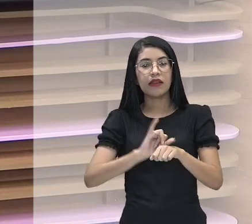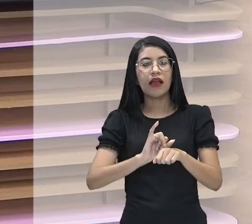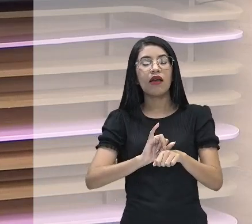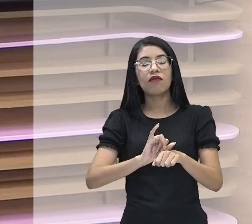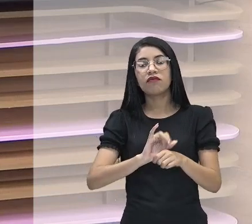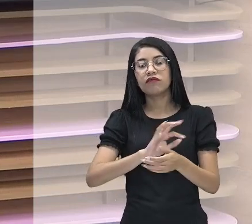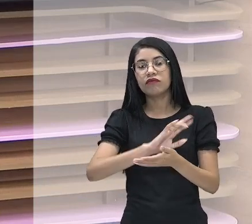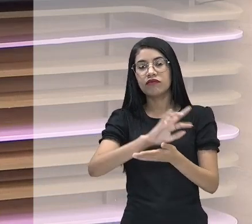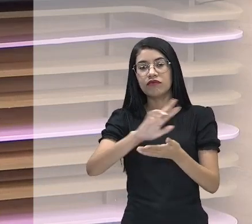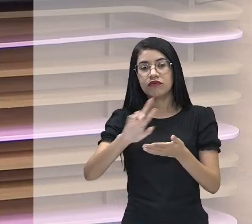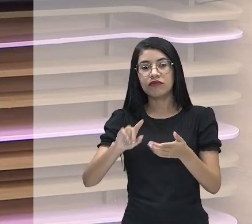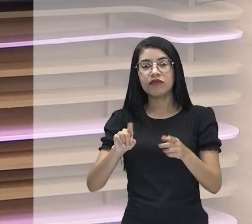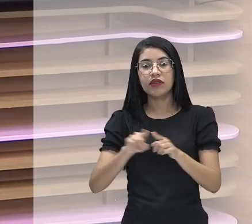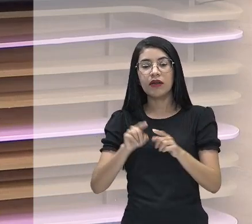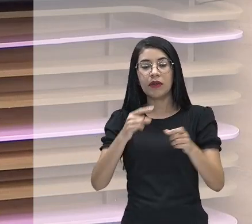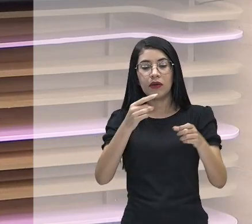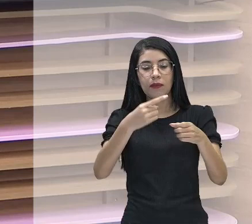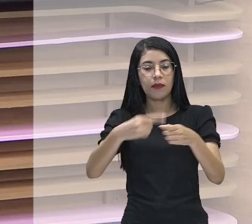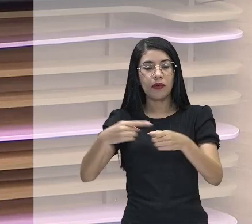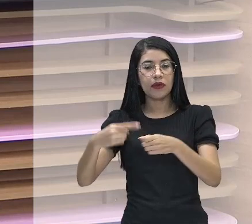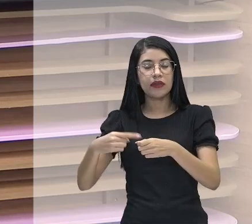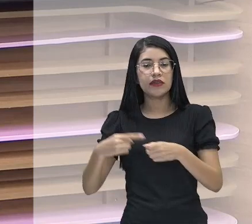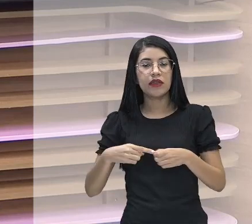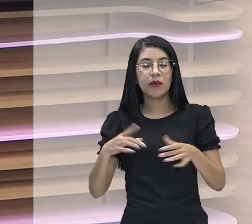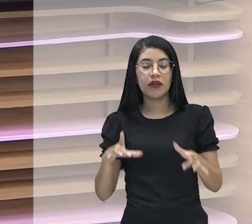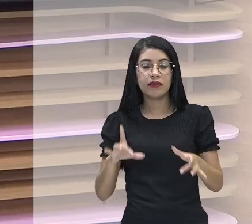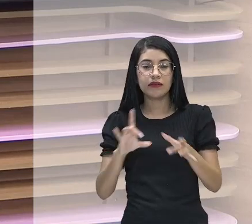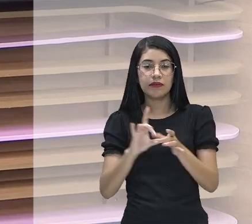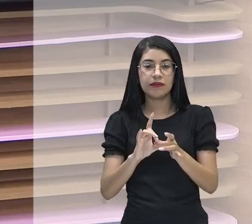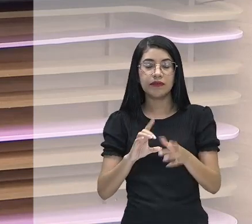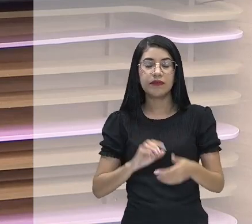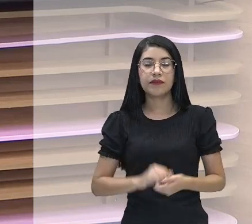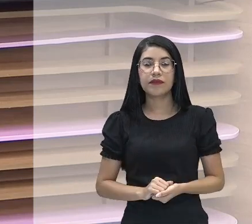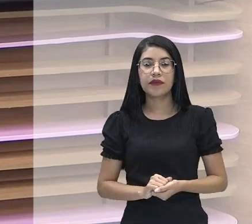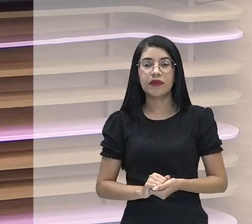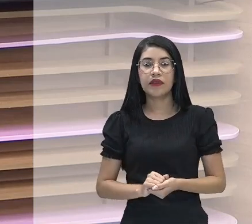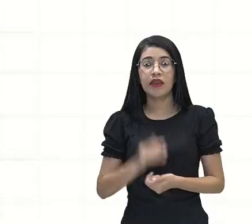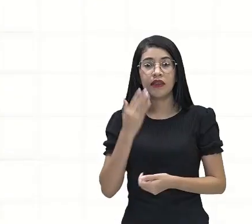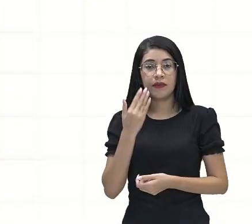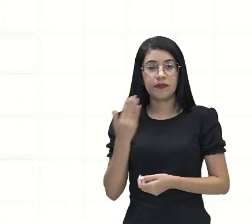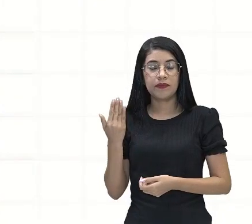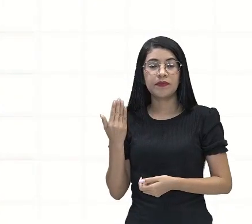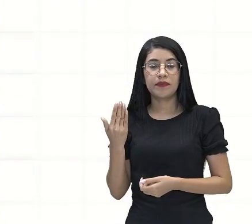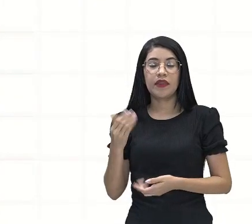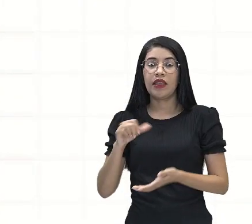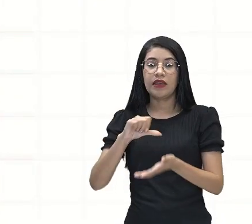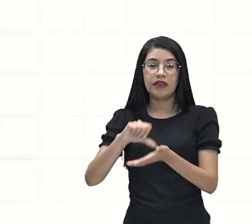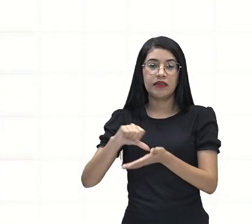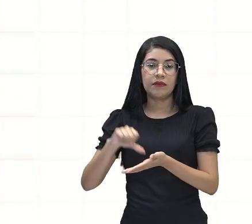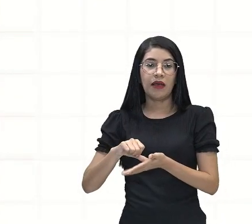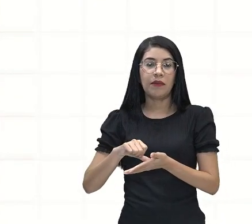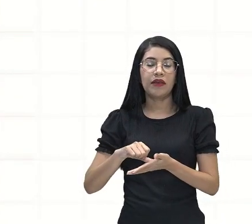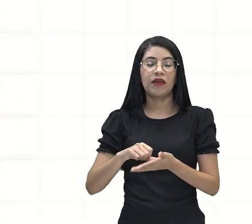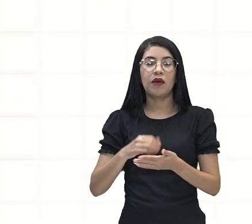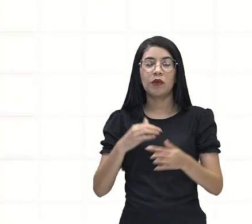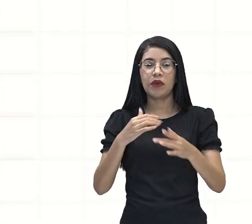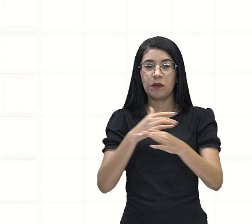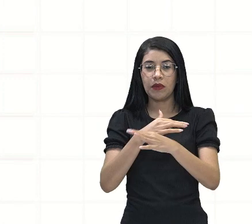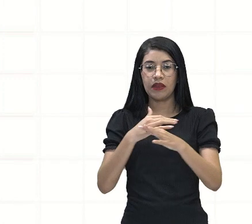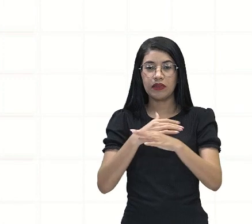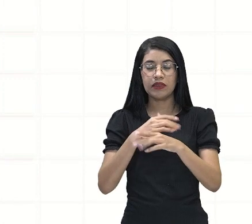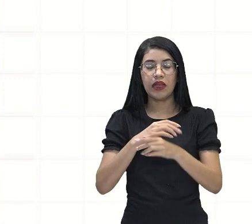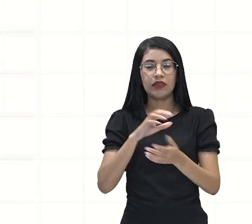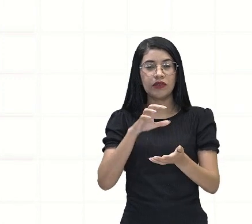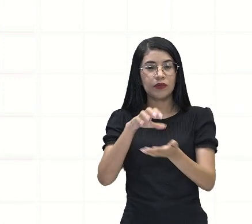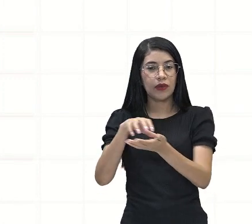eh com os municípios vizinhos tá então esse mapa da urbanização das regiões metropolitanas